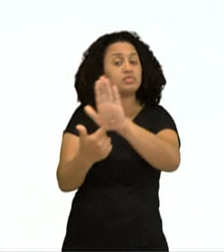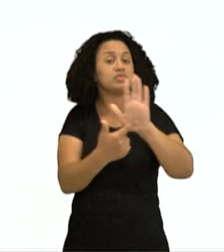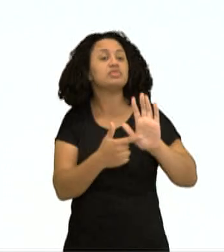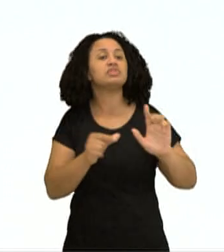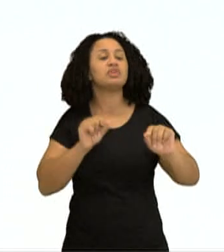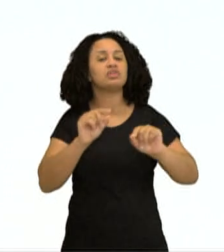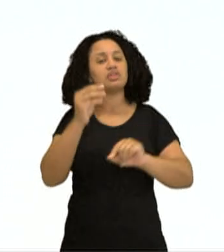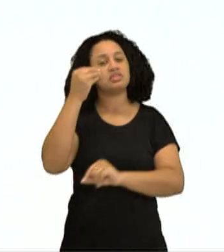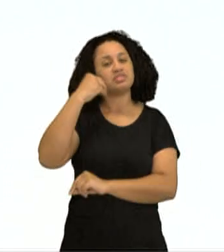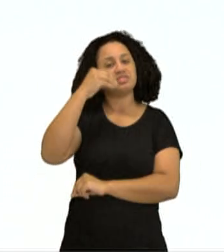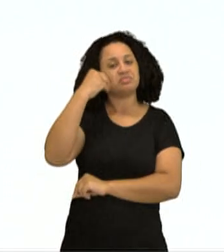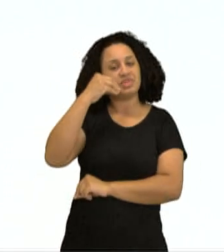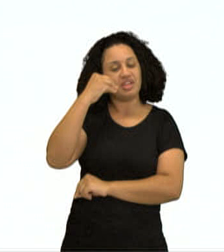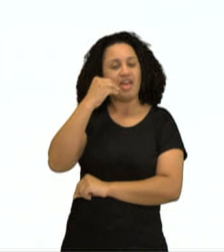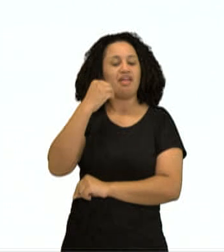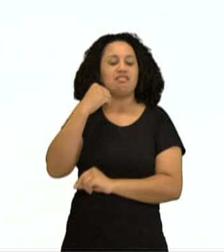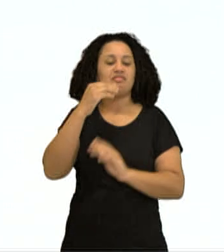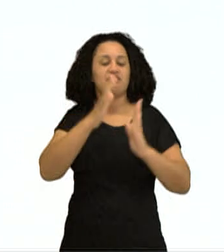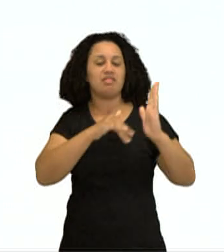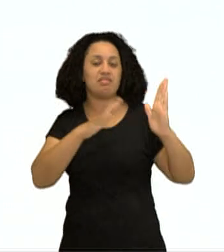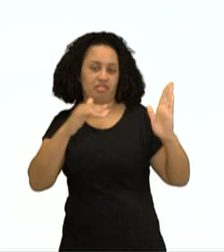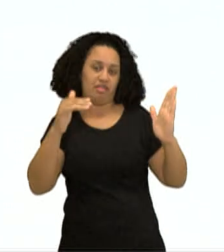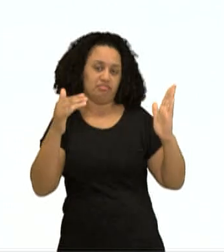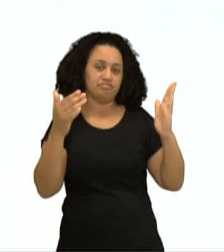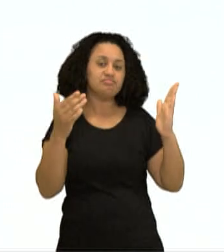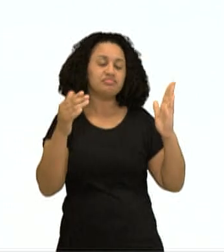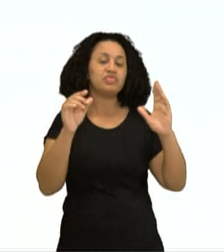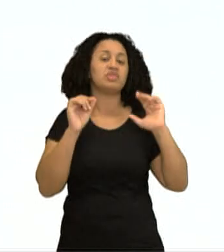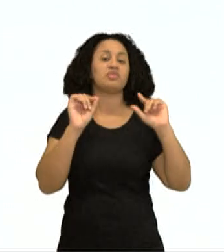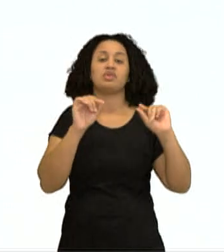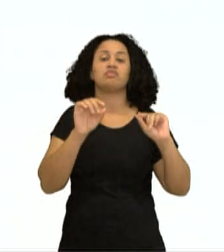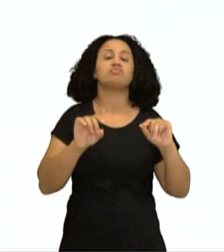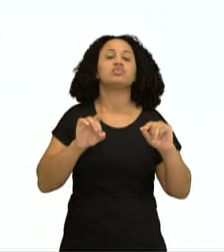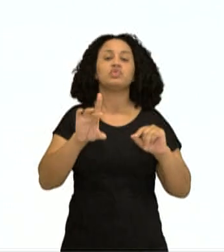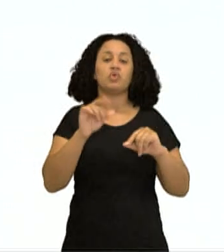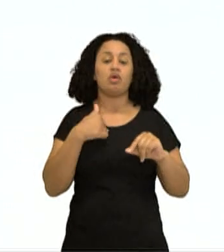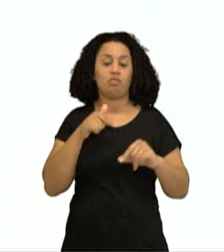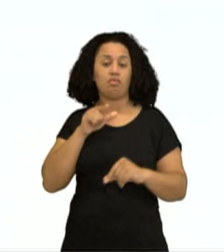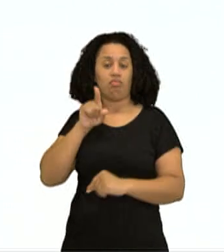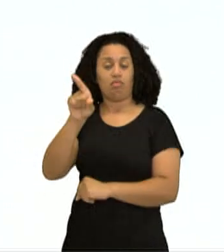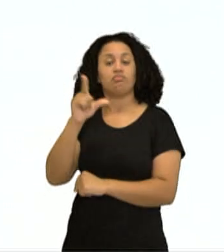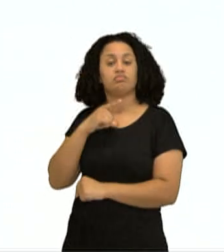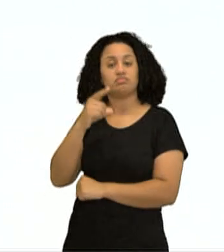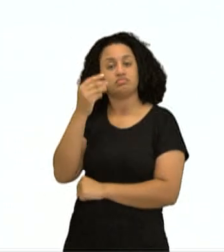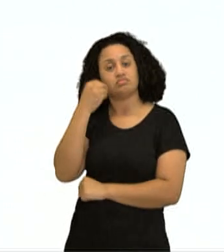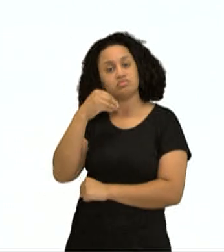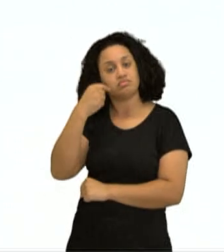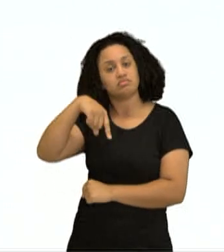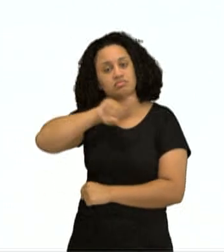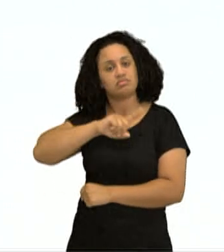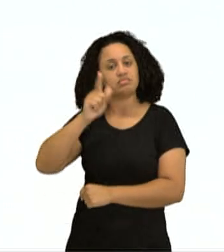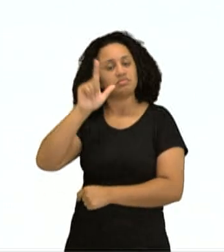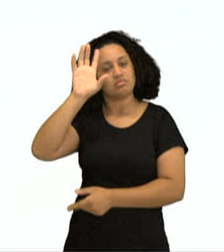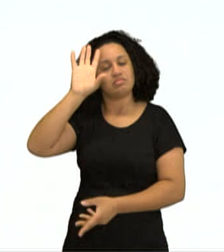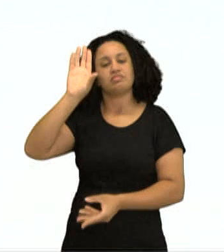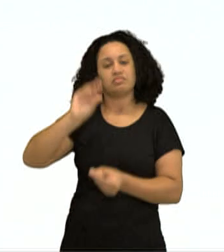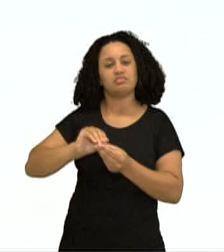essa experiência estética, né, gente, é só mesmo estando lá para a gente entender,